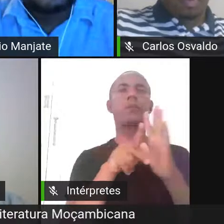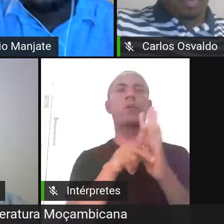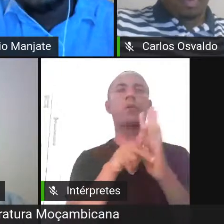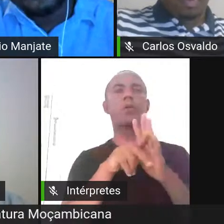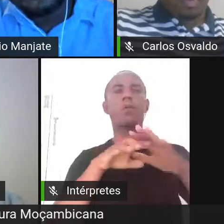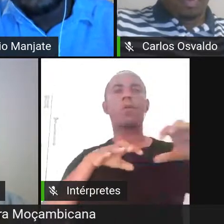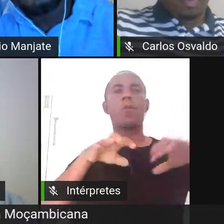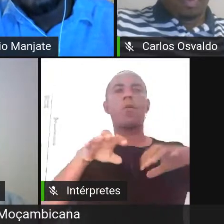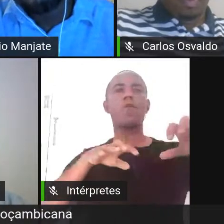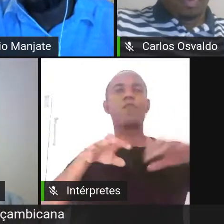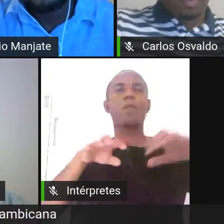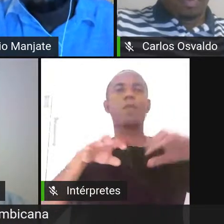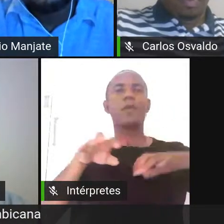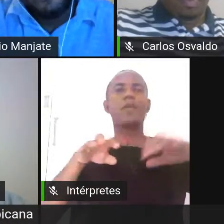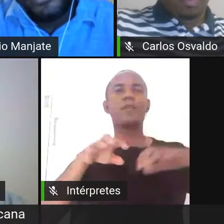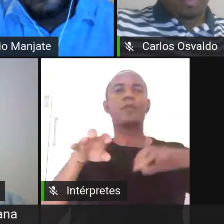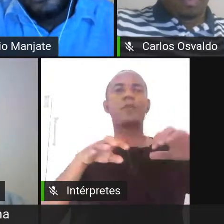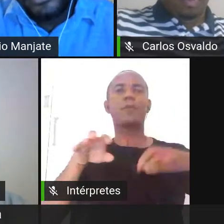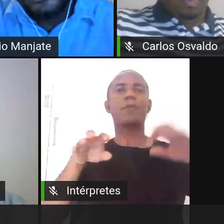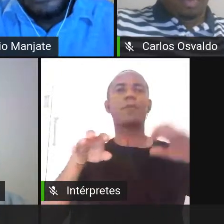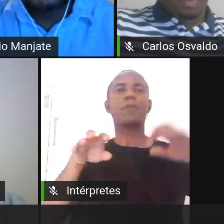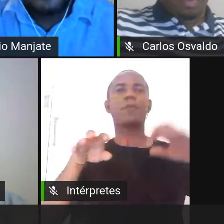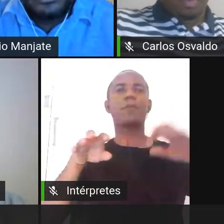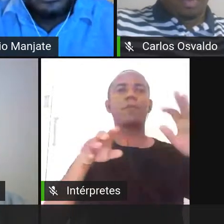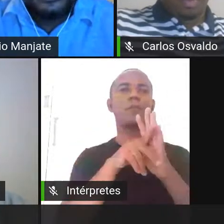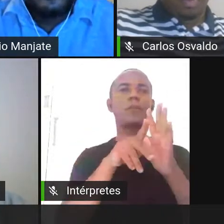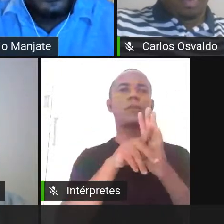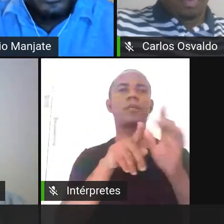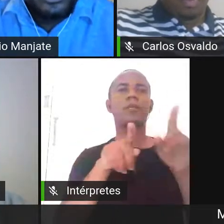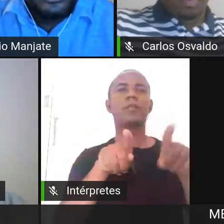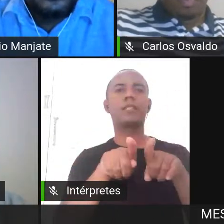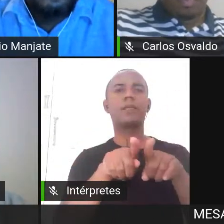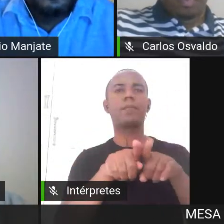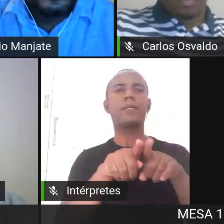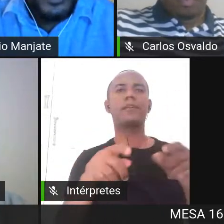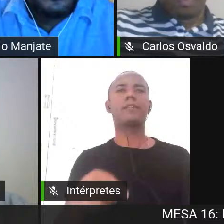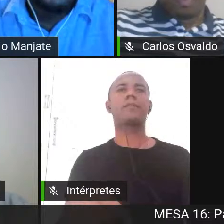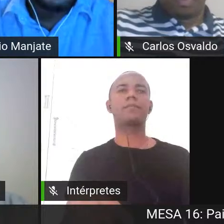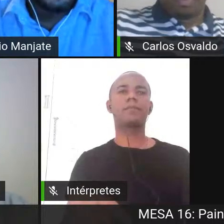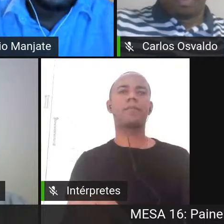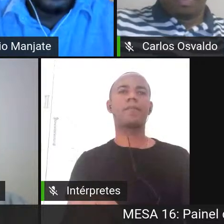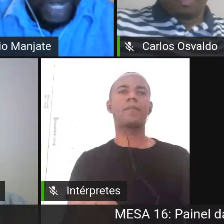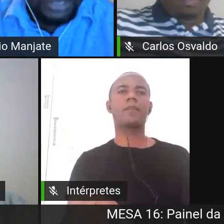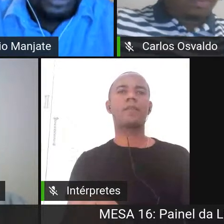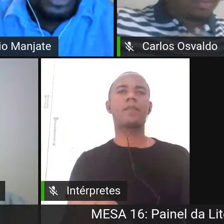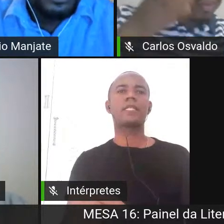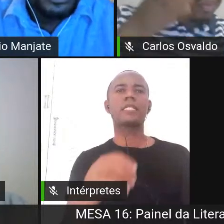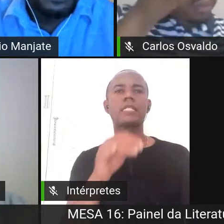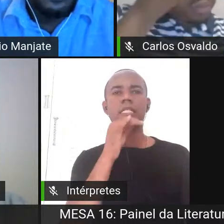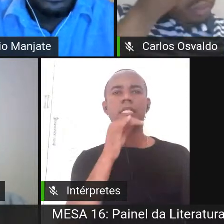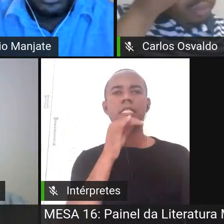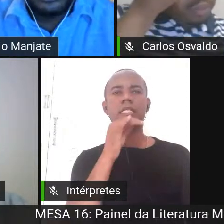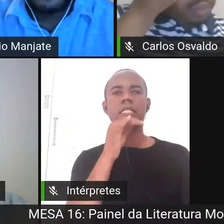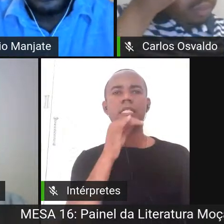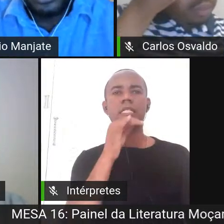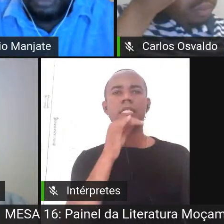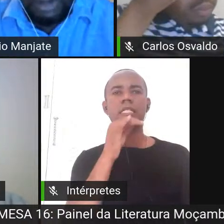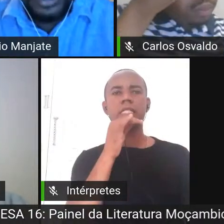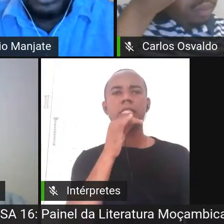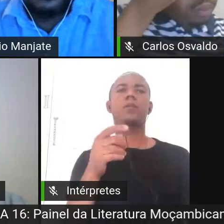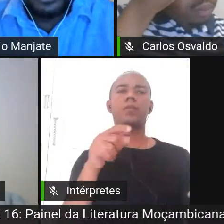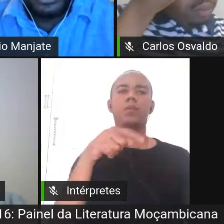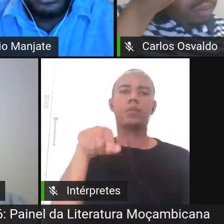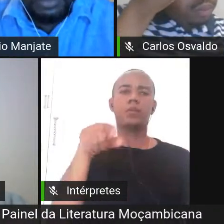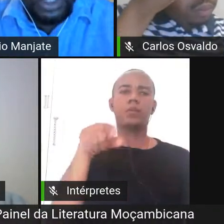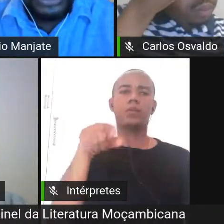da internacionalização e o movimento também da inserção no seu espaço de pertença. Eu acho que isso é possível, aliás, a